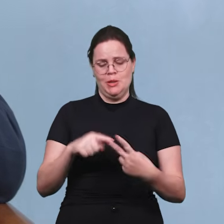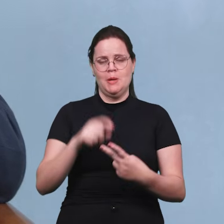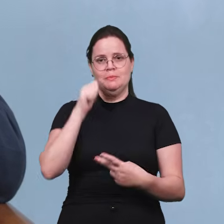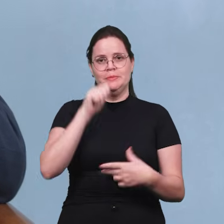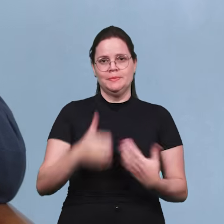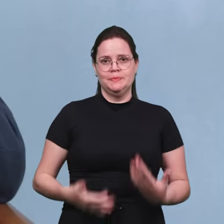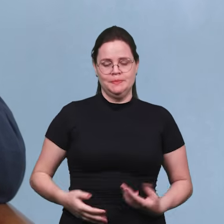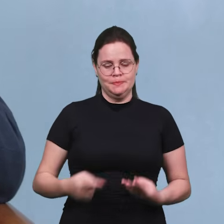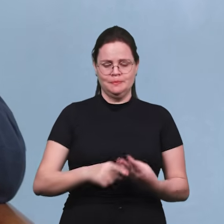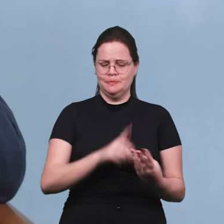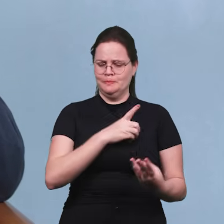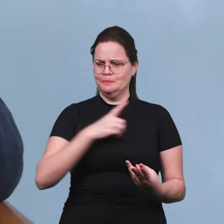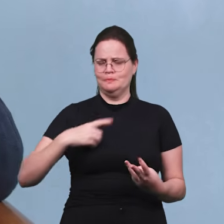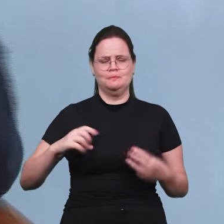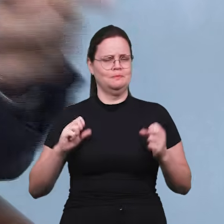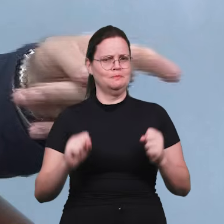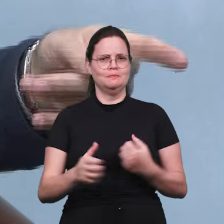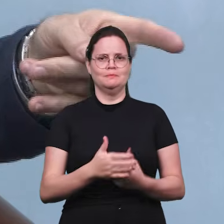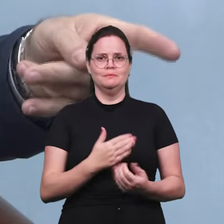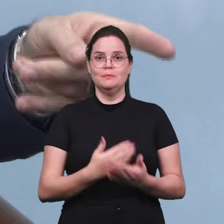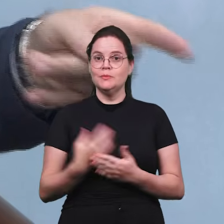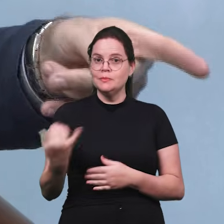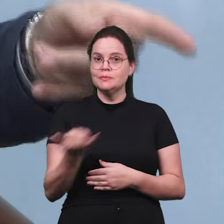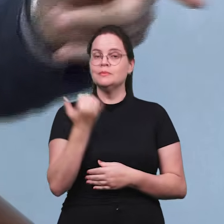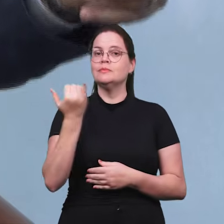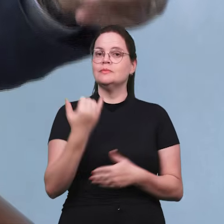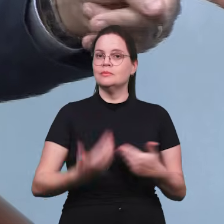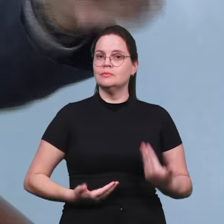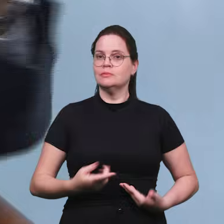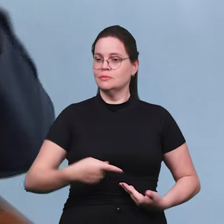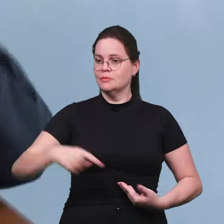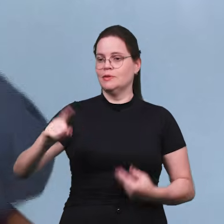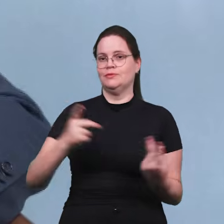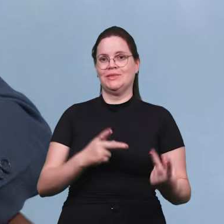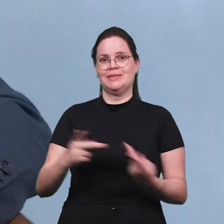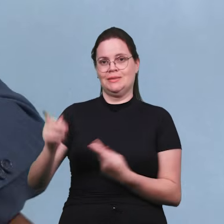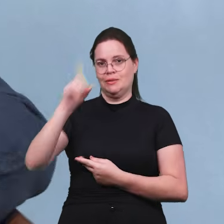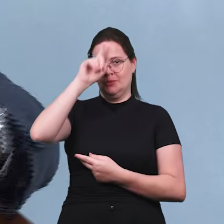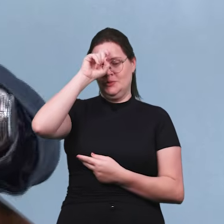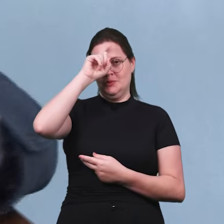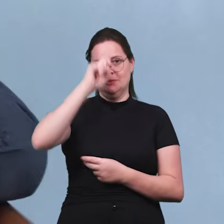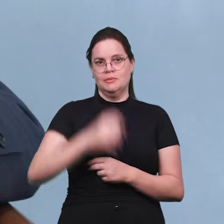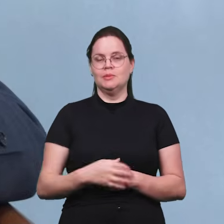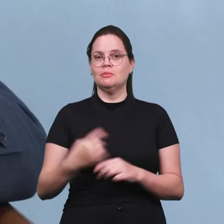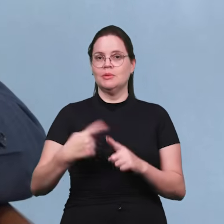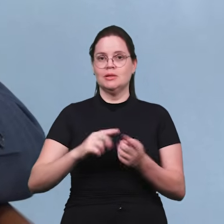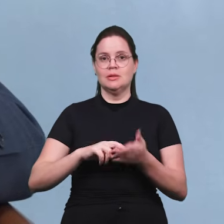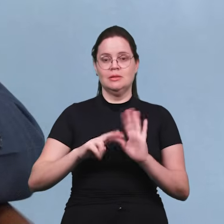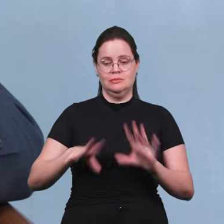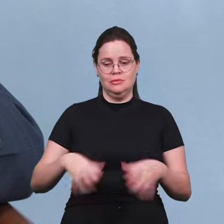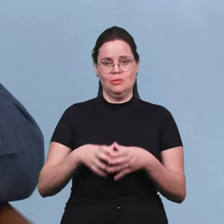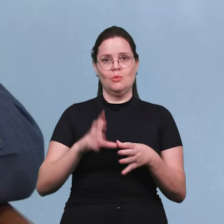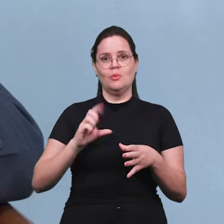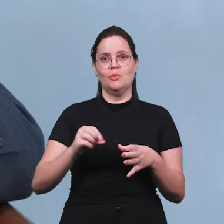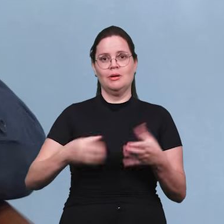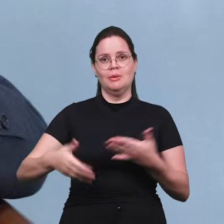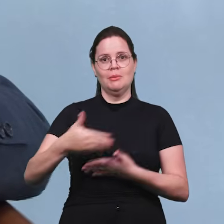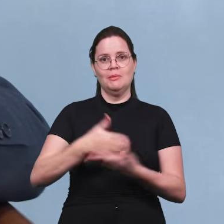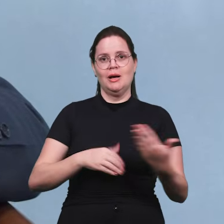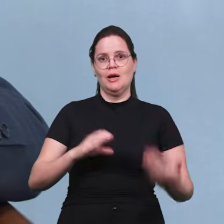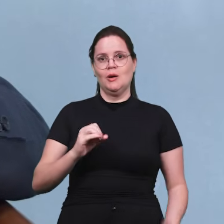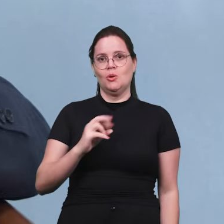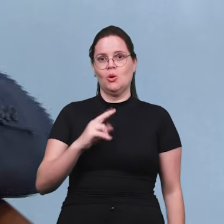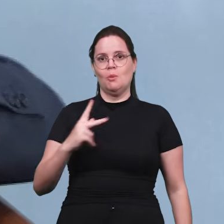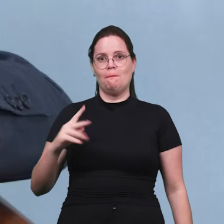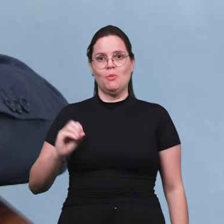você pode ir o diácono. É importante a igreja visitar, porque isso é corpo. Isso é